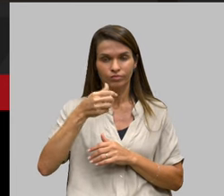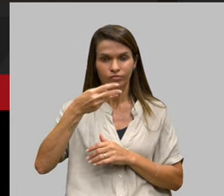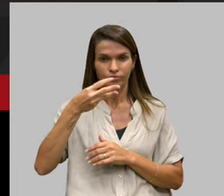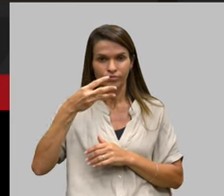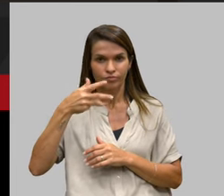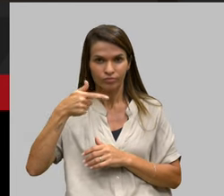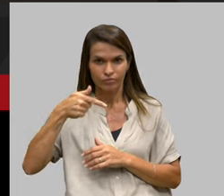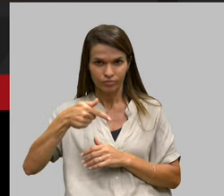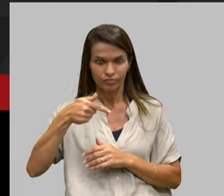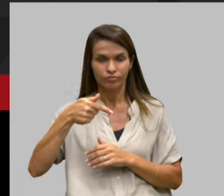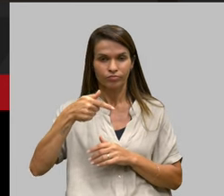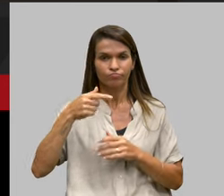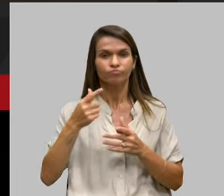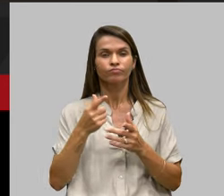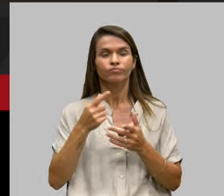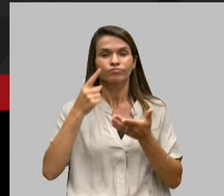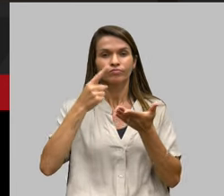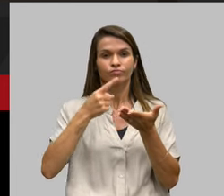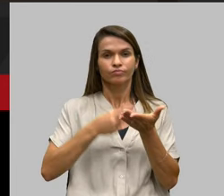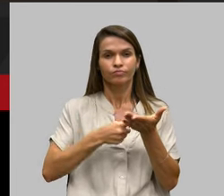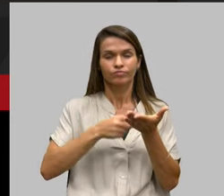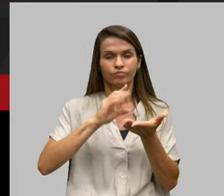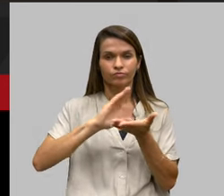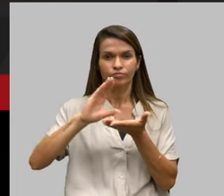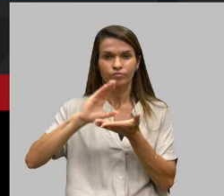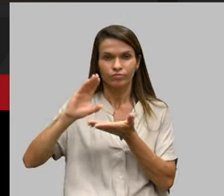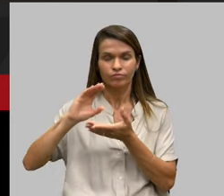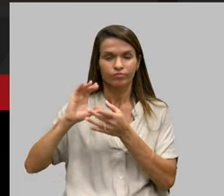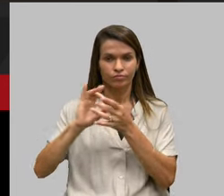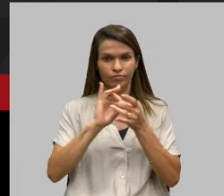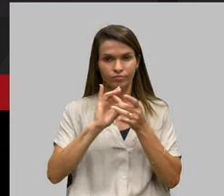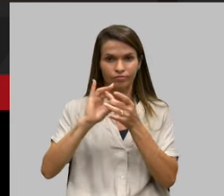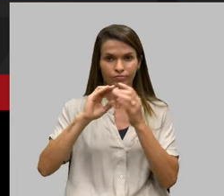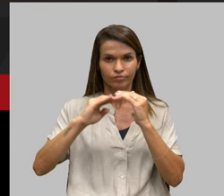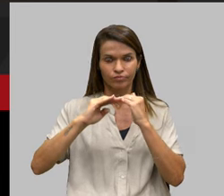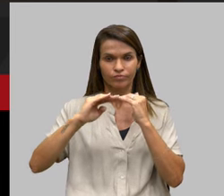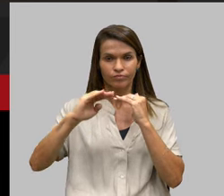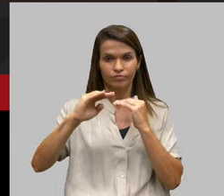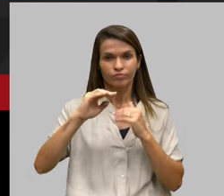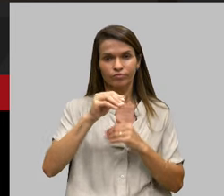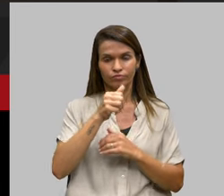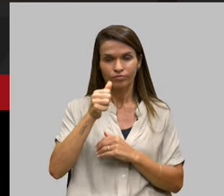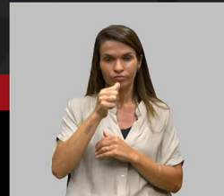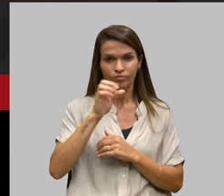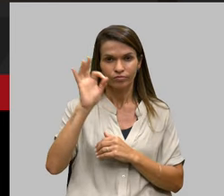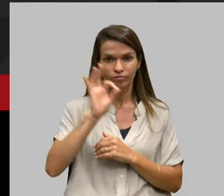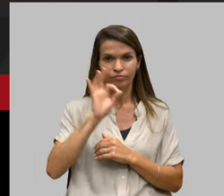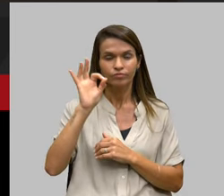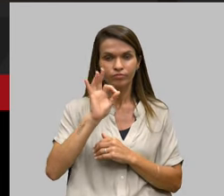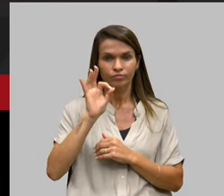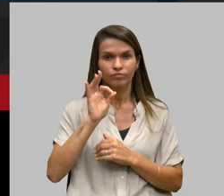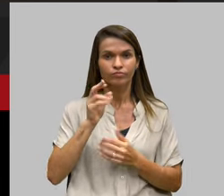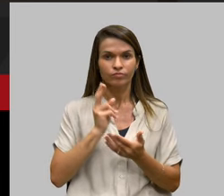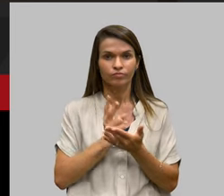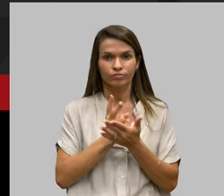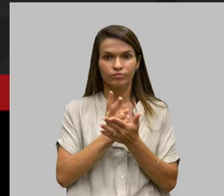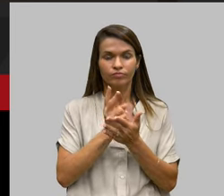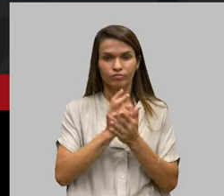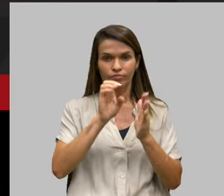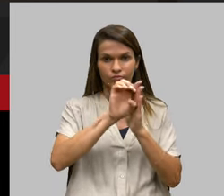estabeleceu que as contribuições seriam de forma unificada no percentual de 11% que vigorou até a emenda